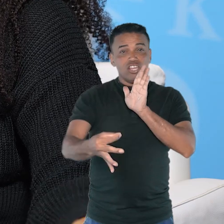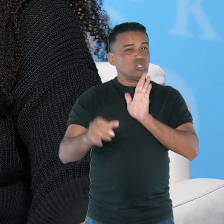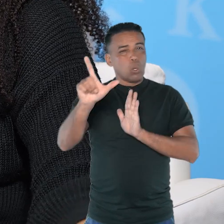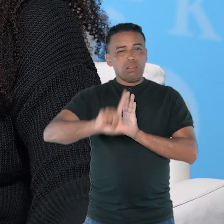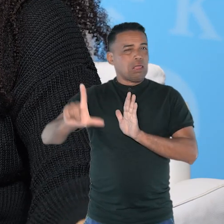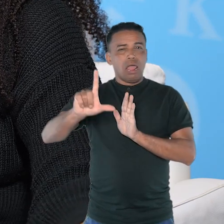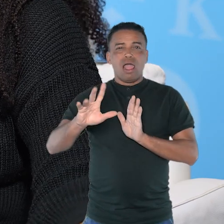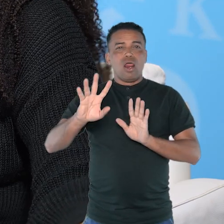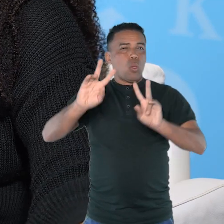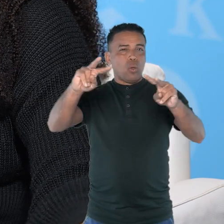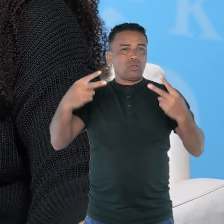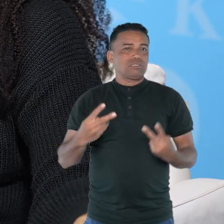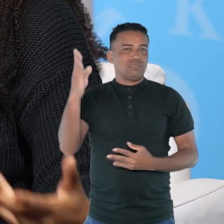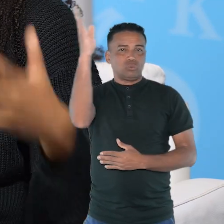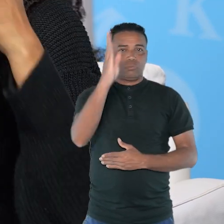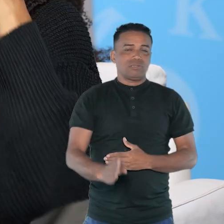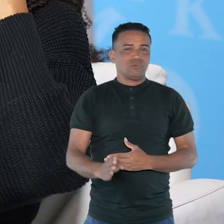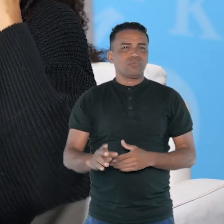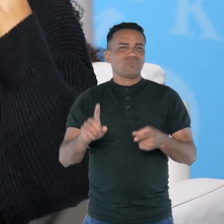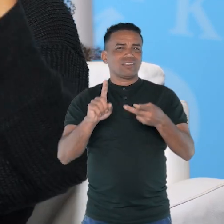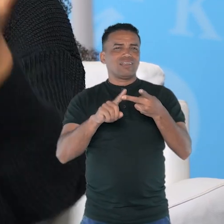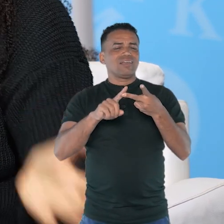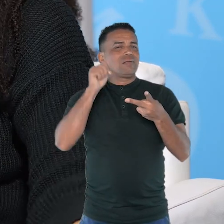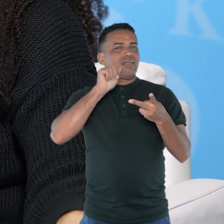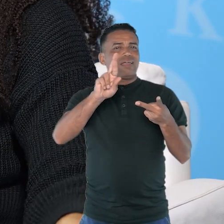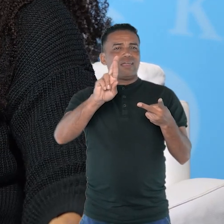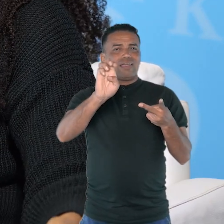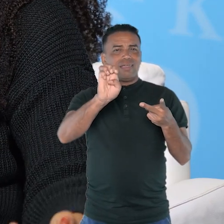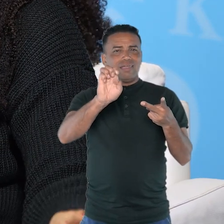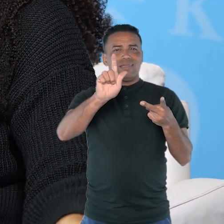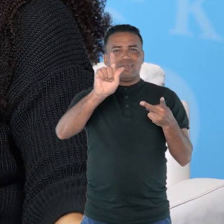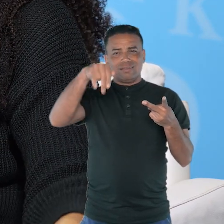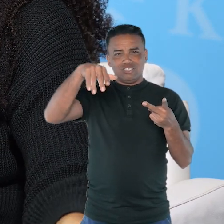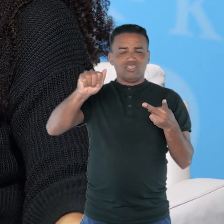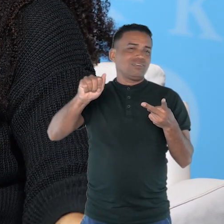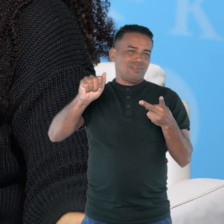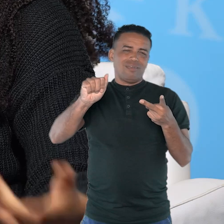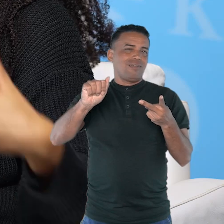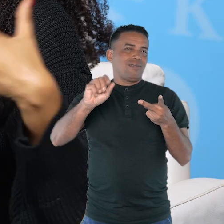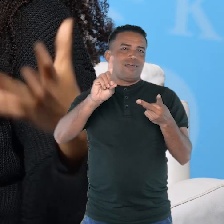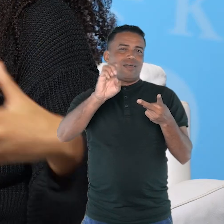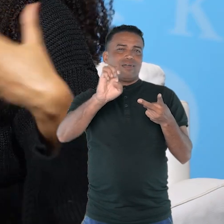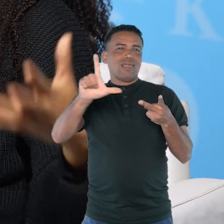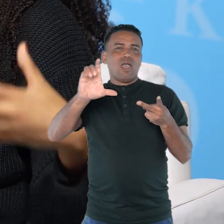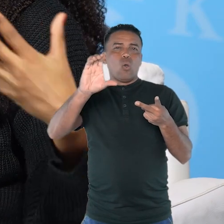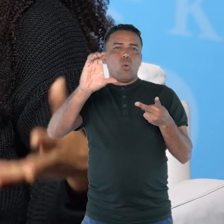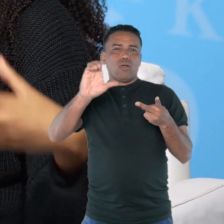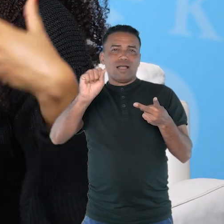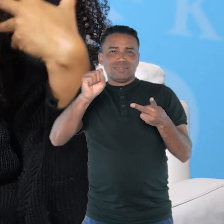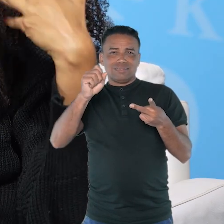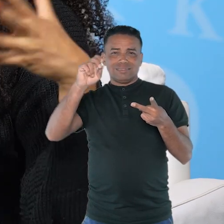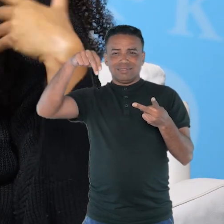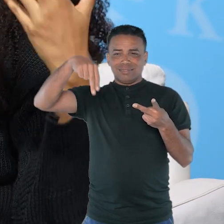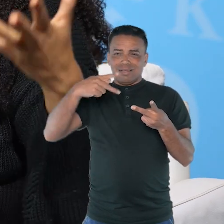fui aluna da professora Regina Dal Castanho, que é uma das intelectuais mais destacadas na crítica literária hoje. Então, o conhecimento foi me